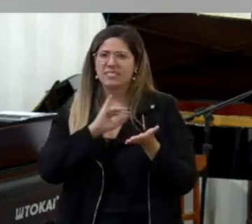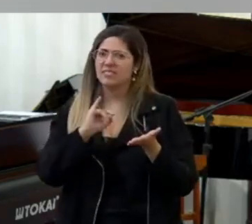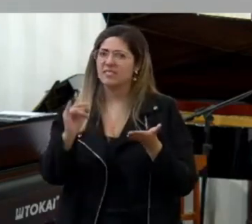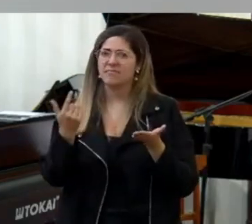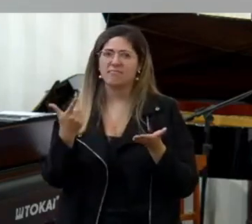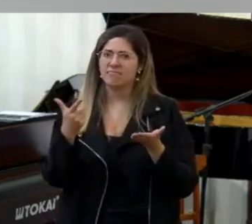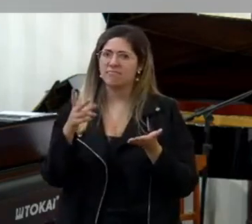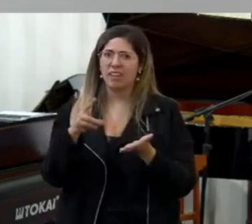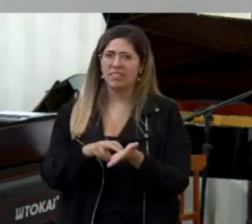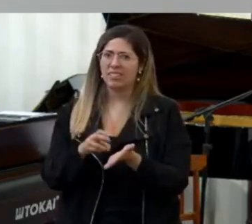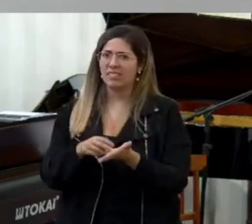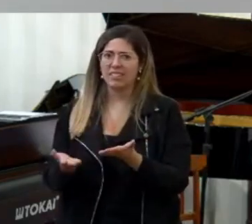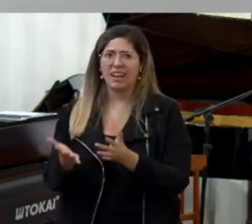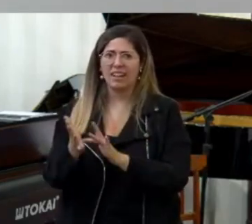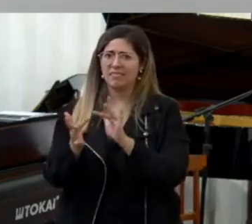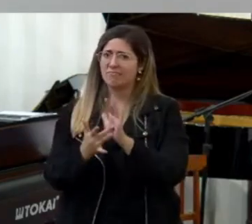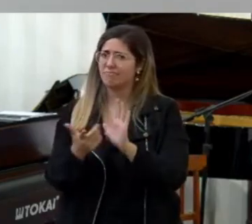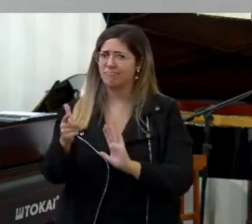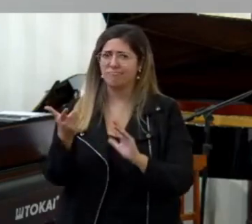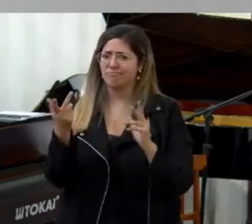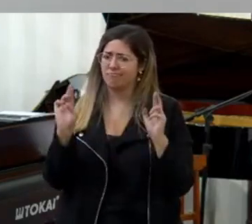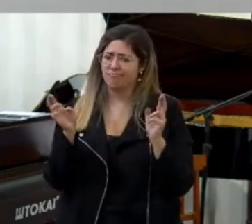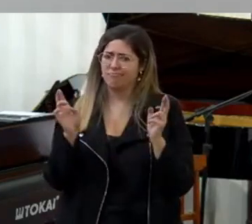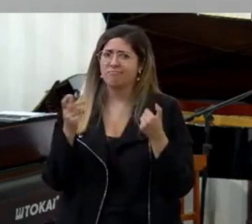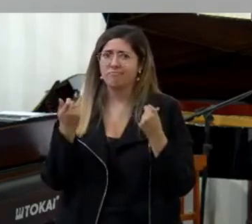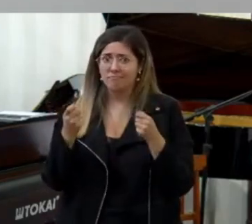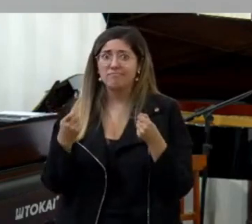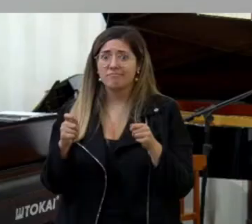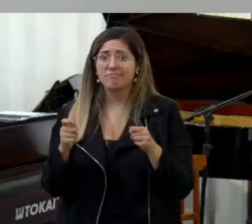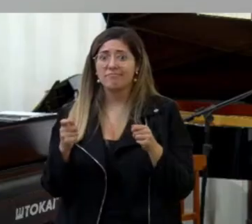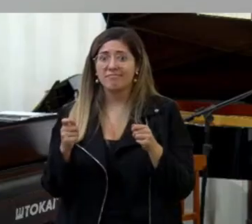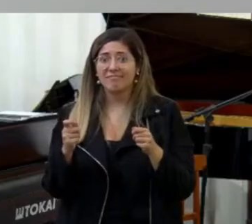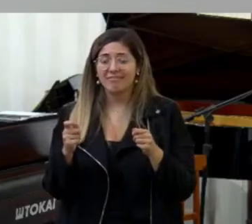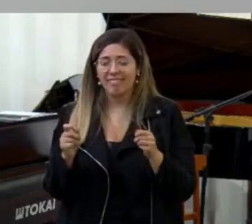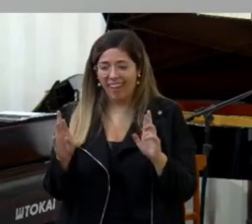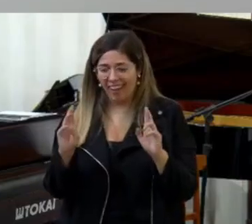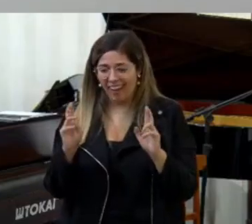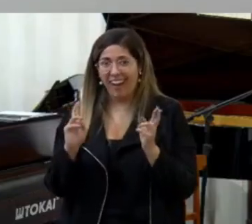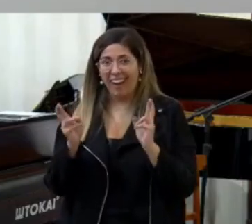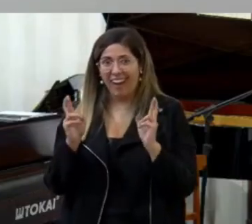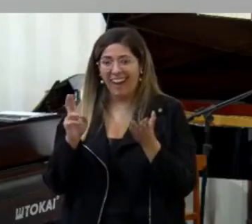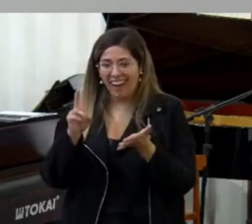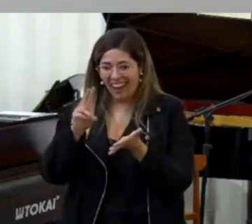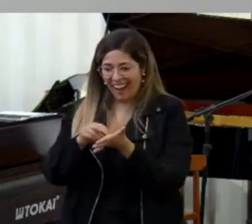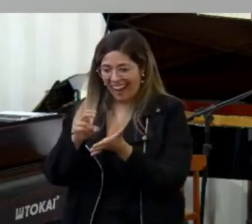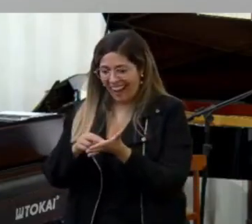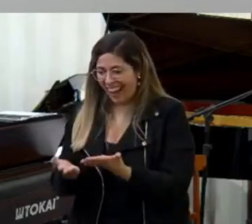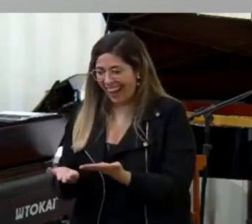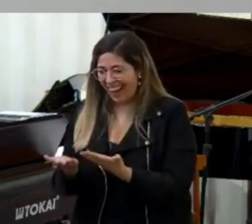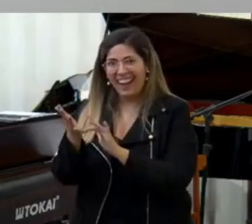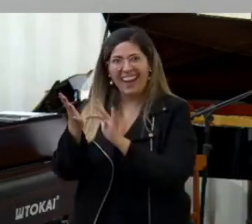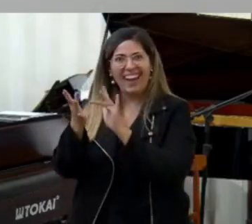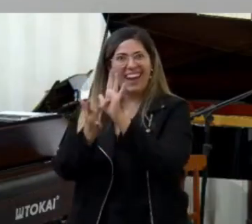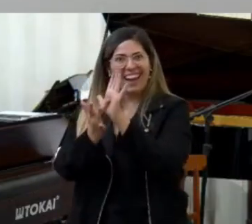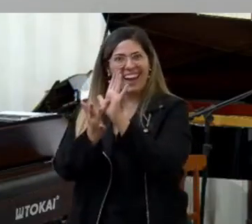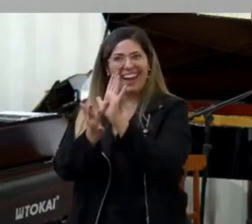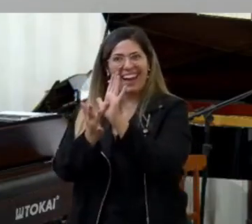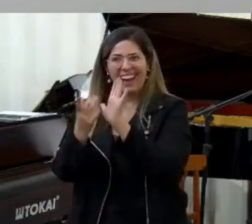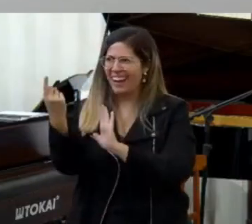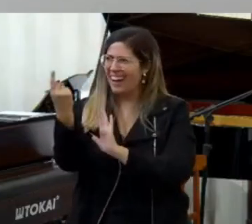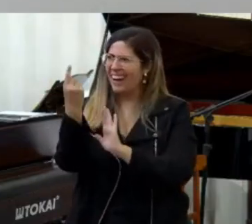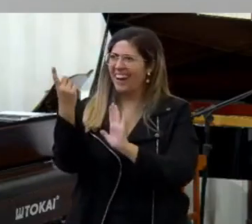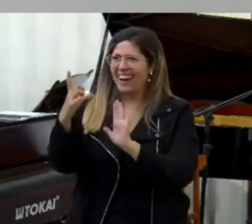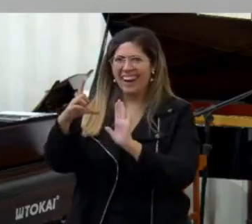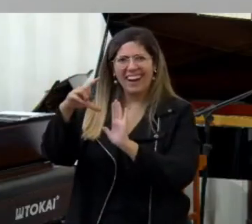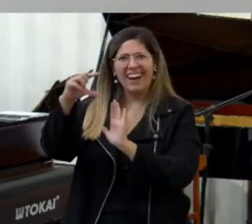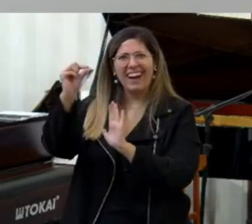haveria esperança. A ressurreição de Cristo é saber que alguém venceu a morte. Ele, o unigênito do